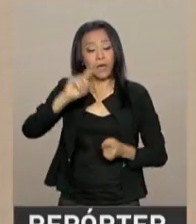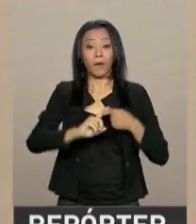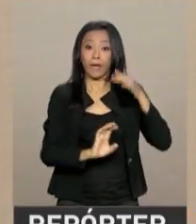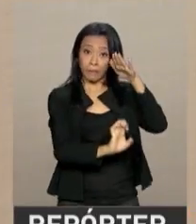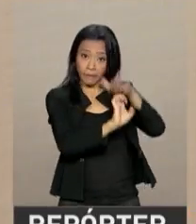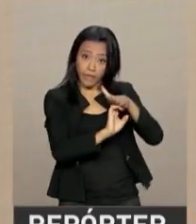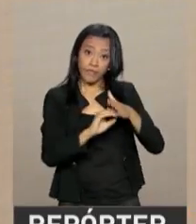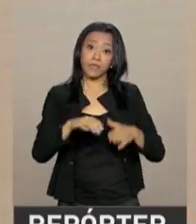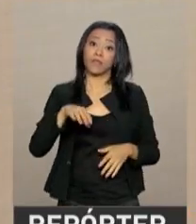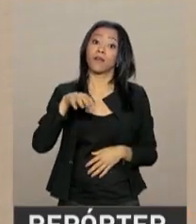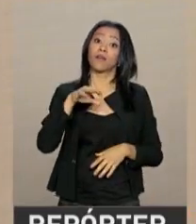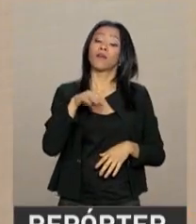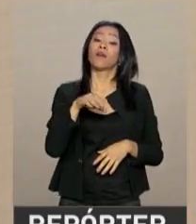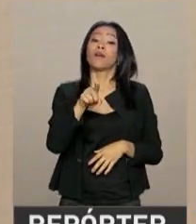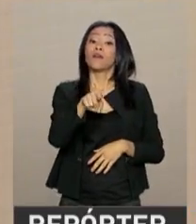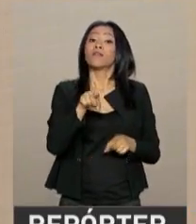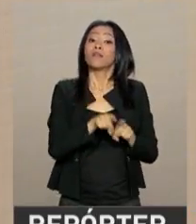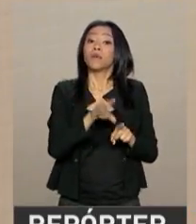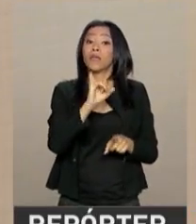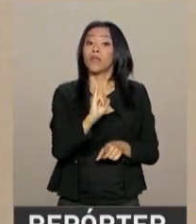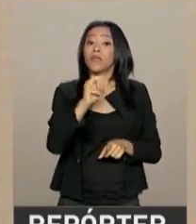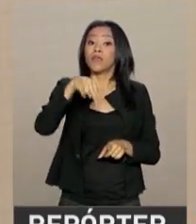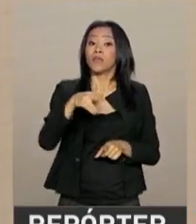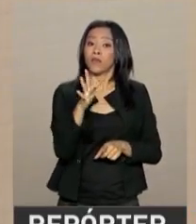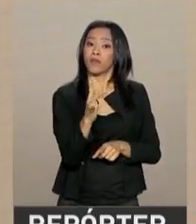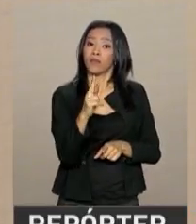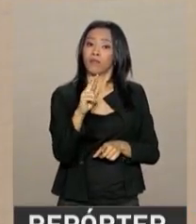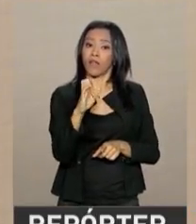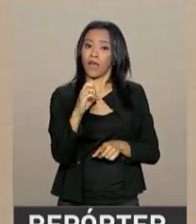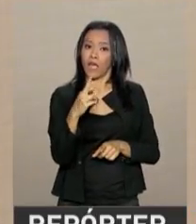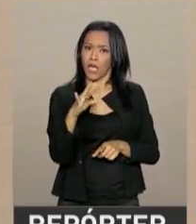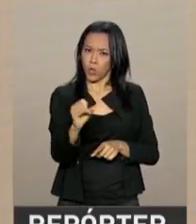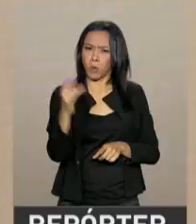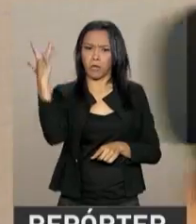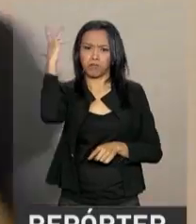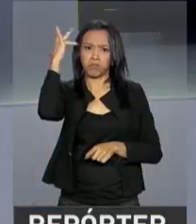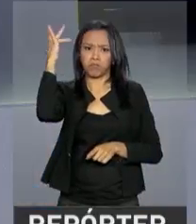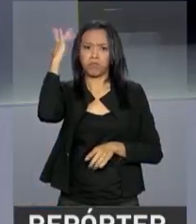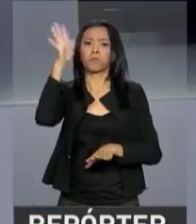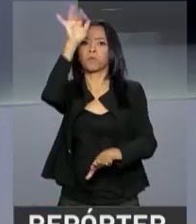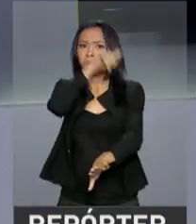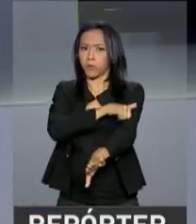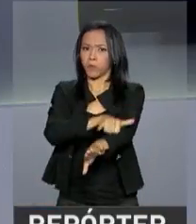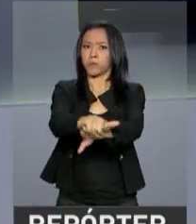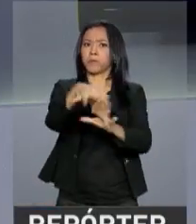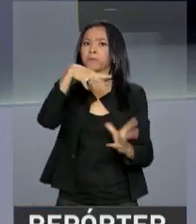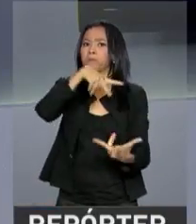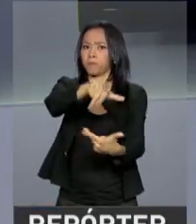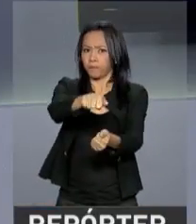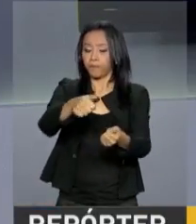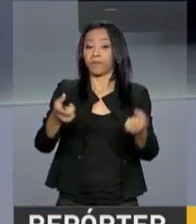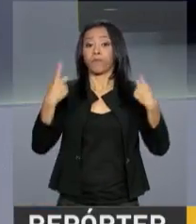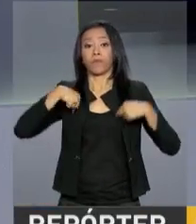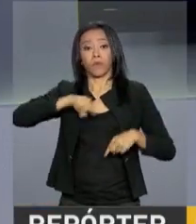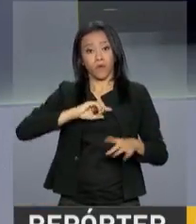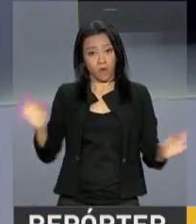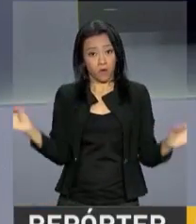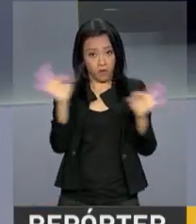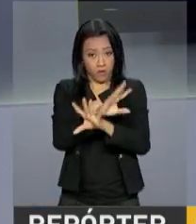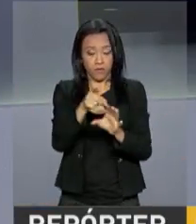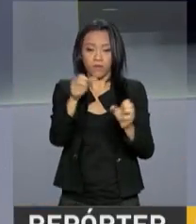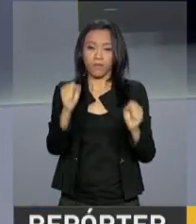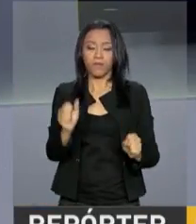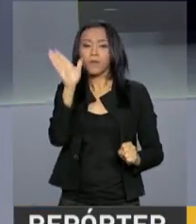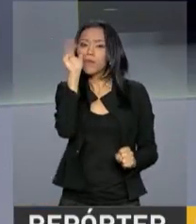aeroporto aeroporto hoje que podemos dizer que eu não curti nível internacional nós ficamos por aqui você pode rever as